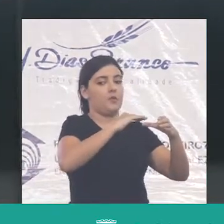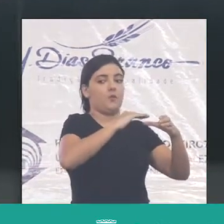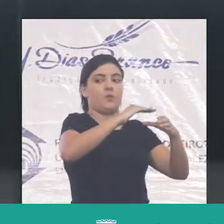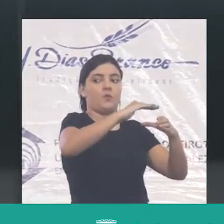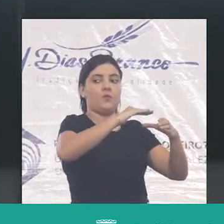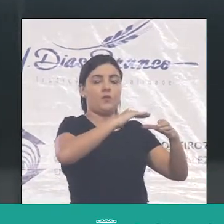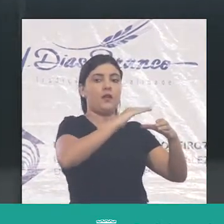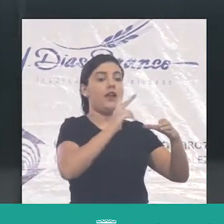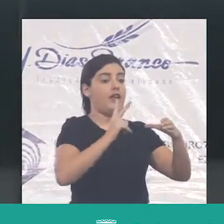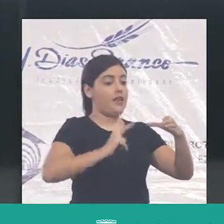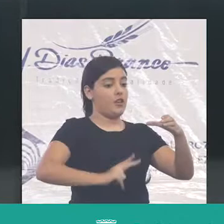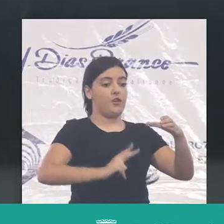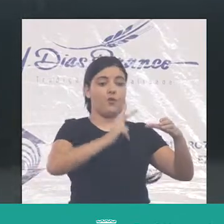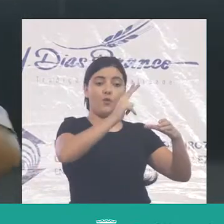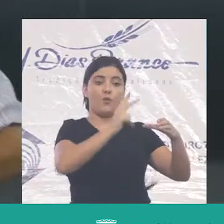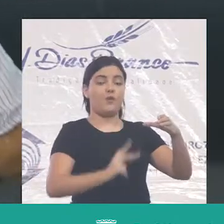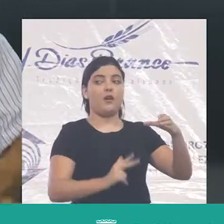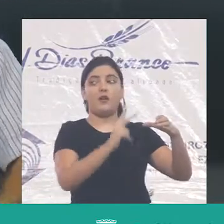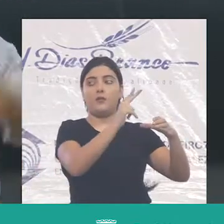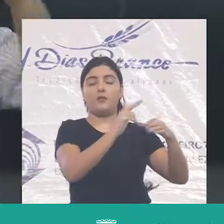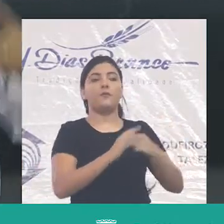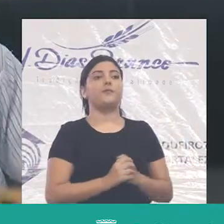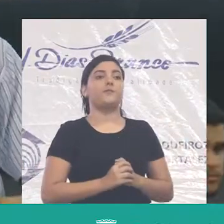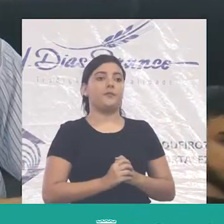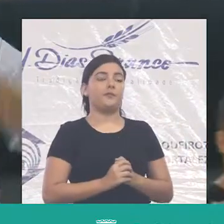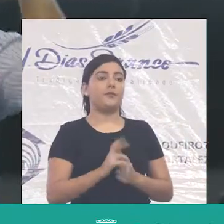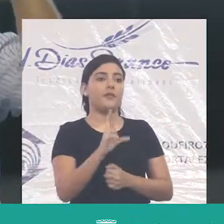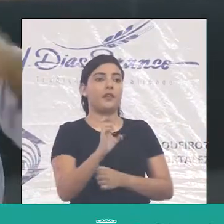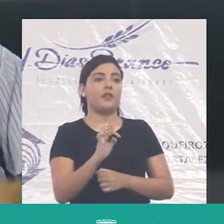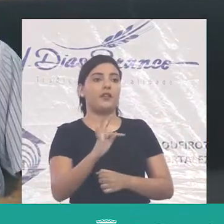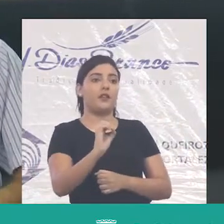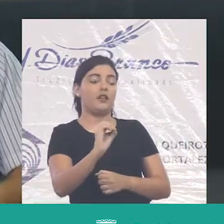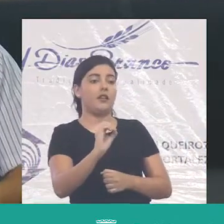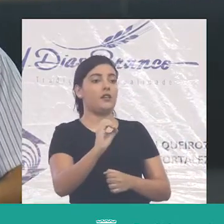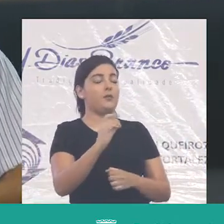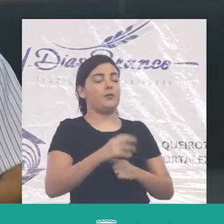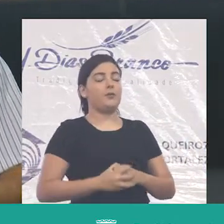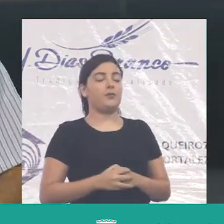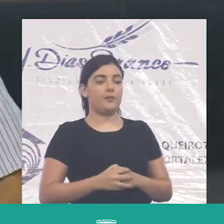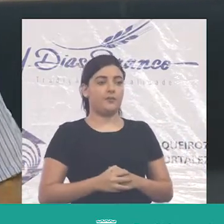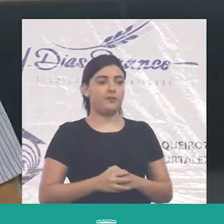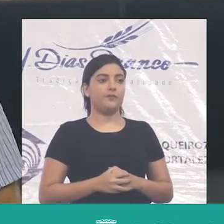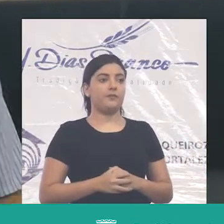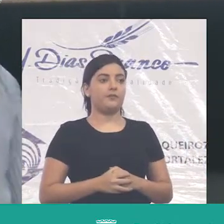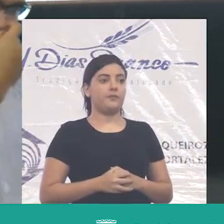quê? Iguais. E ele é reto, ele é em pé.